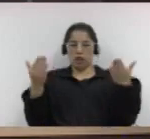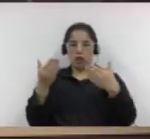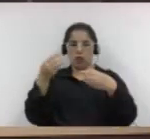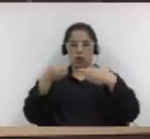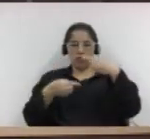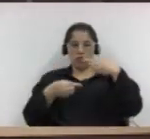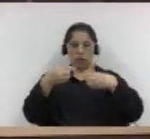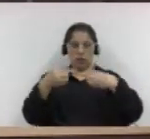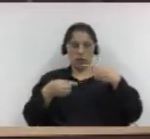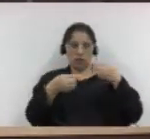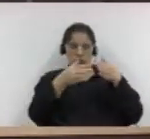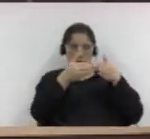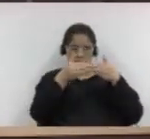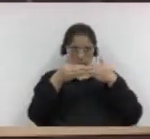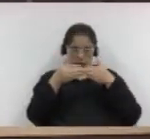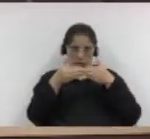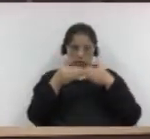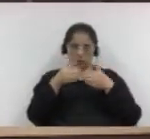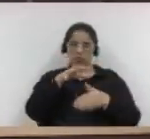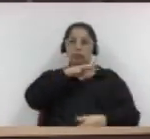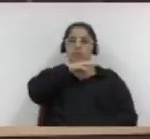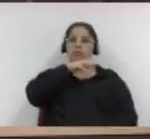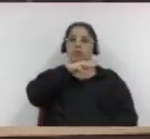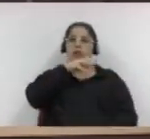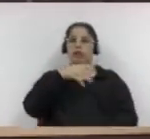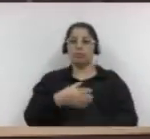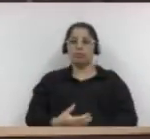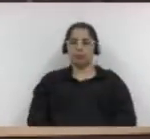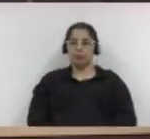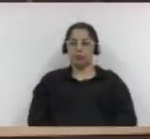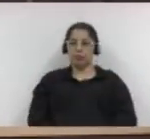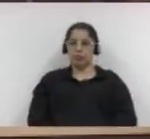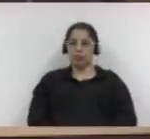Uma questão de ordem ao vereador André Henrique.